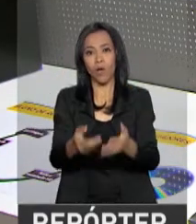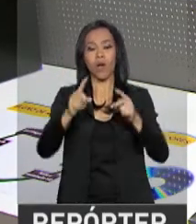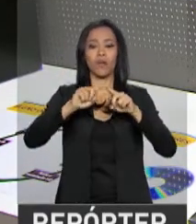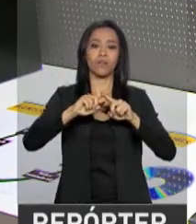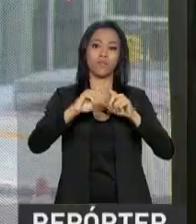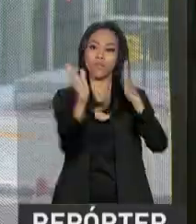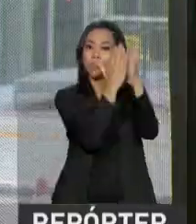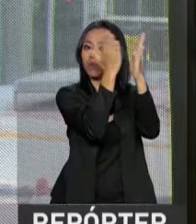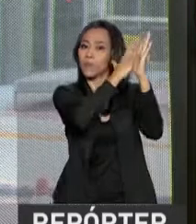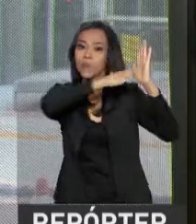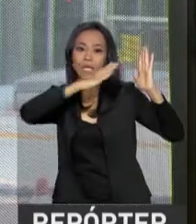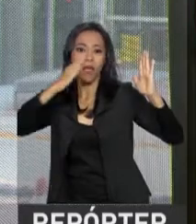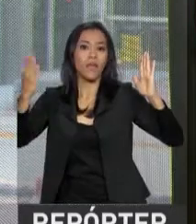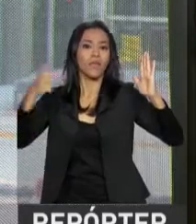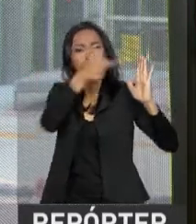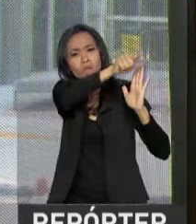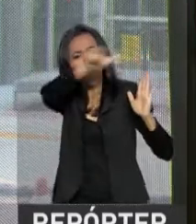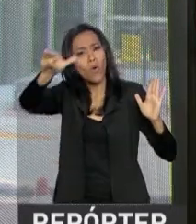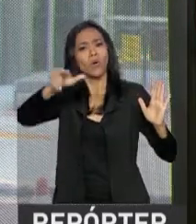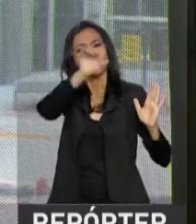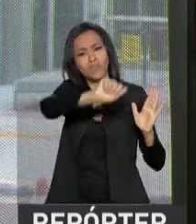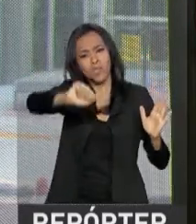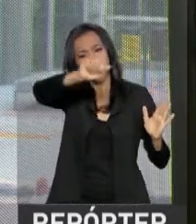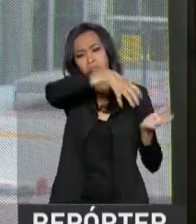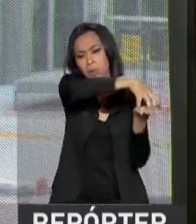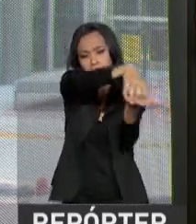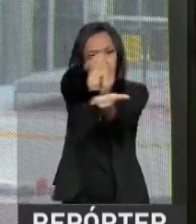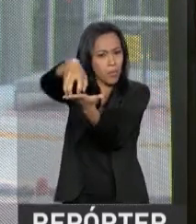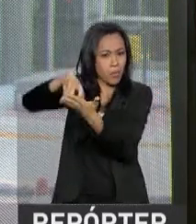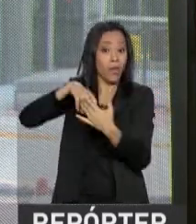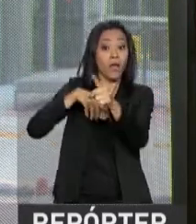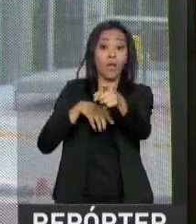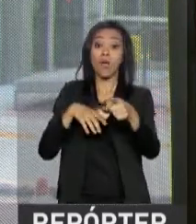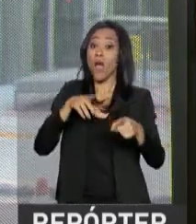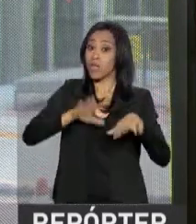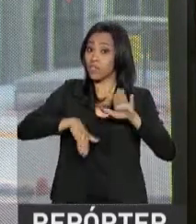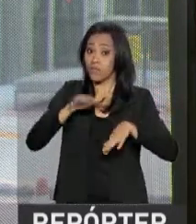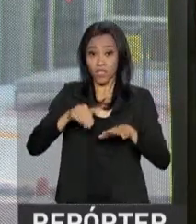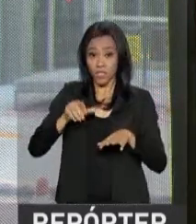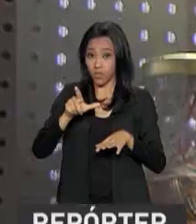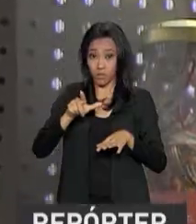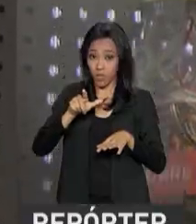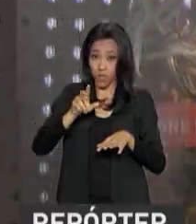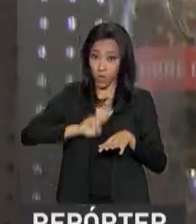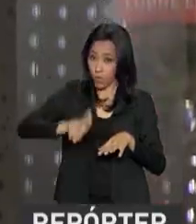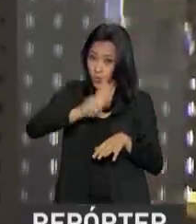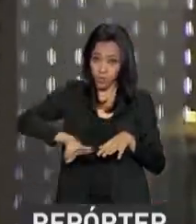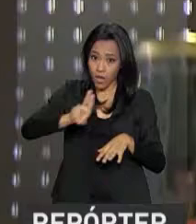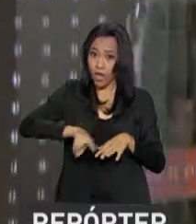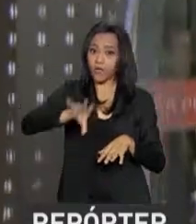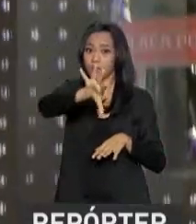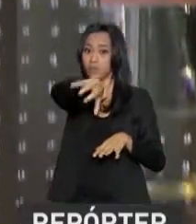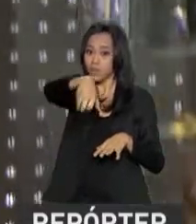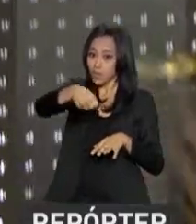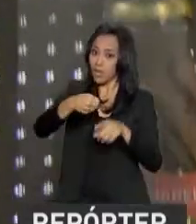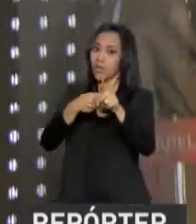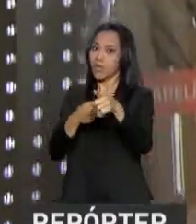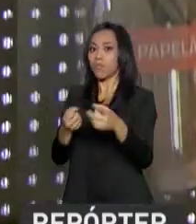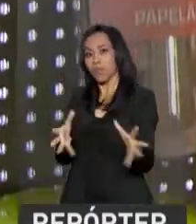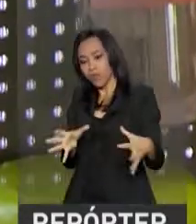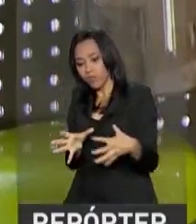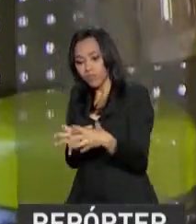instituições o que não pode ser reaproveitado recebe a destinação adequada para evitar poluição e contaminação